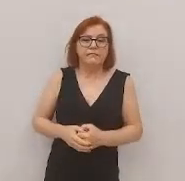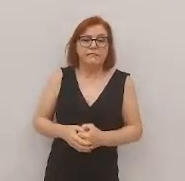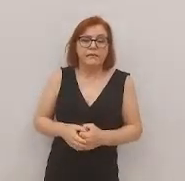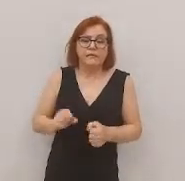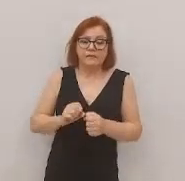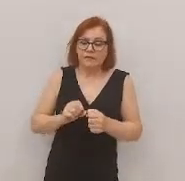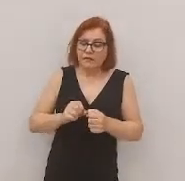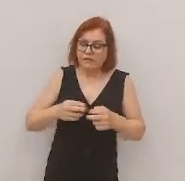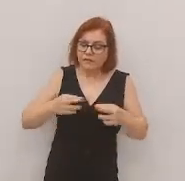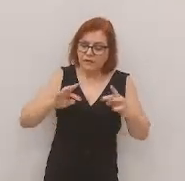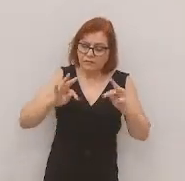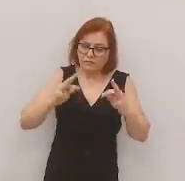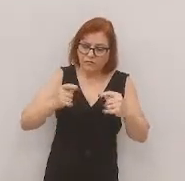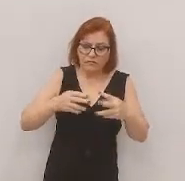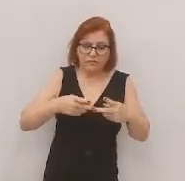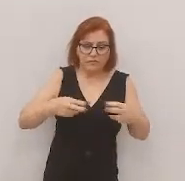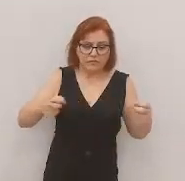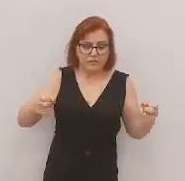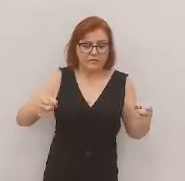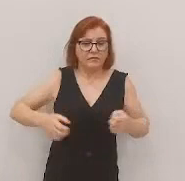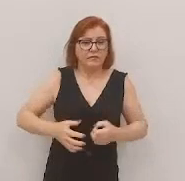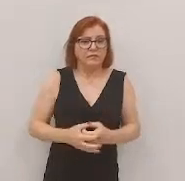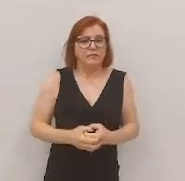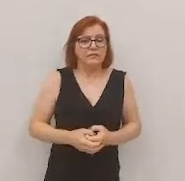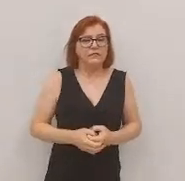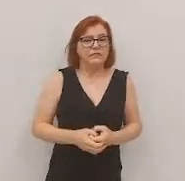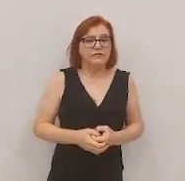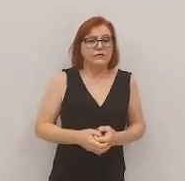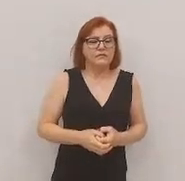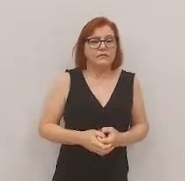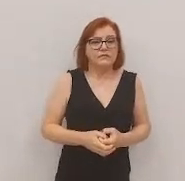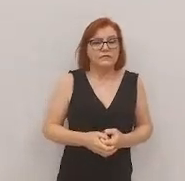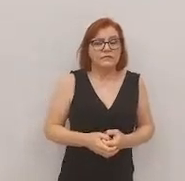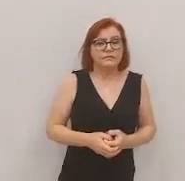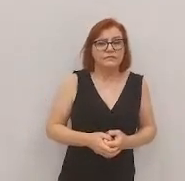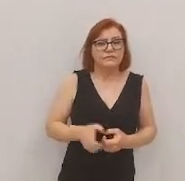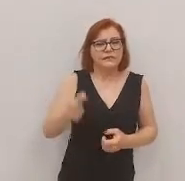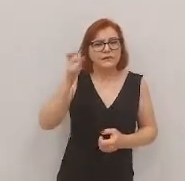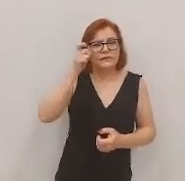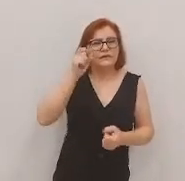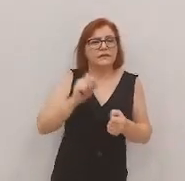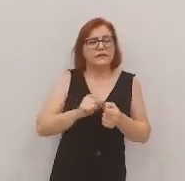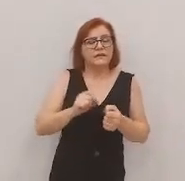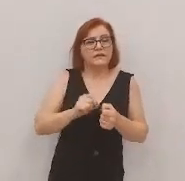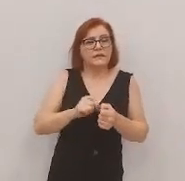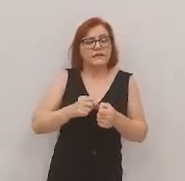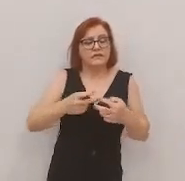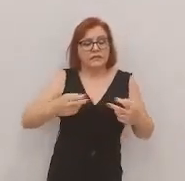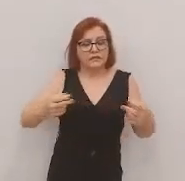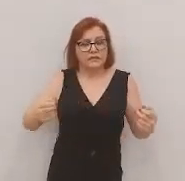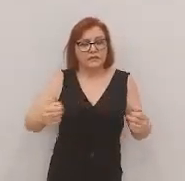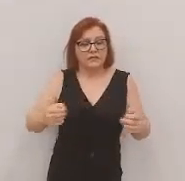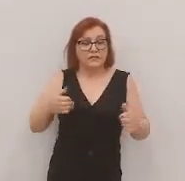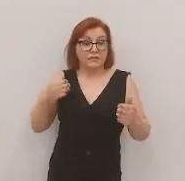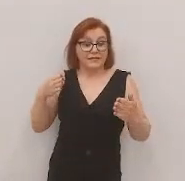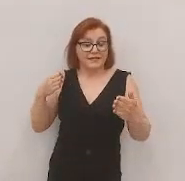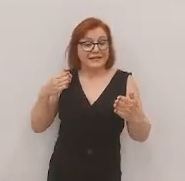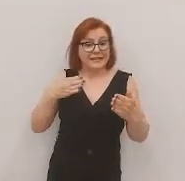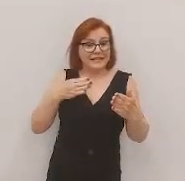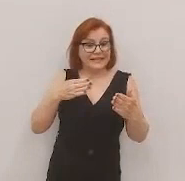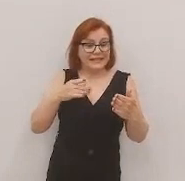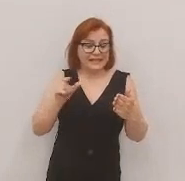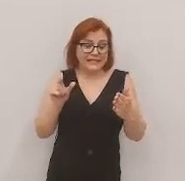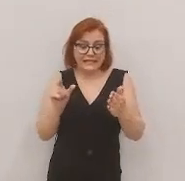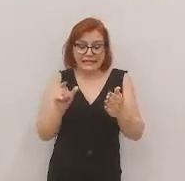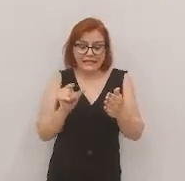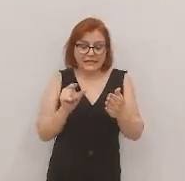Ó Senhor Jesus. Mas graças a Deus, Satanás ele faz alguma coisa, mas dentro de um limite, dentro